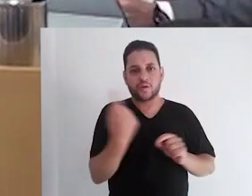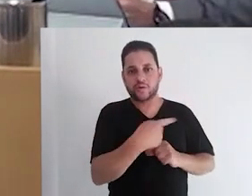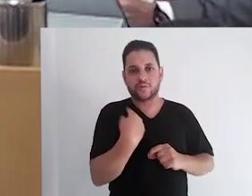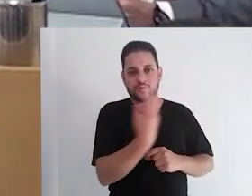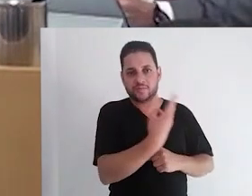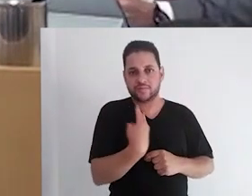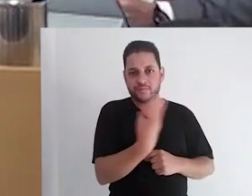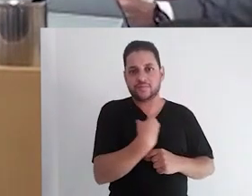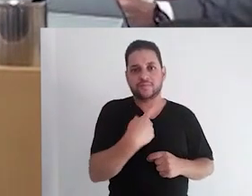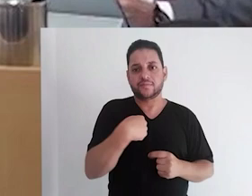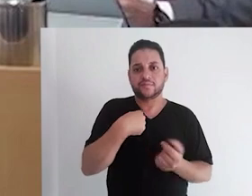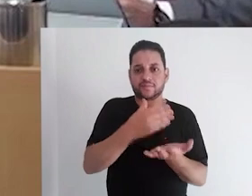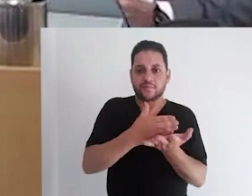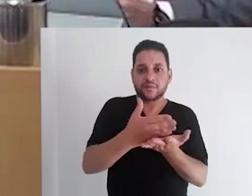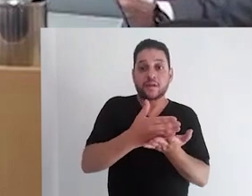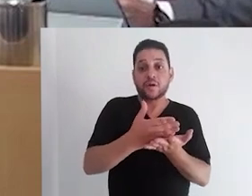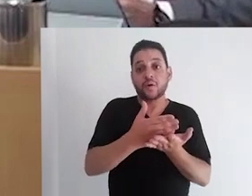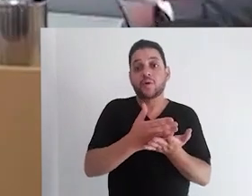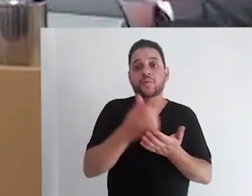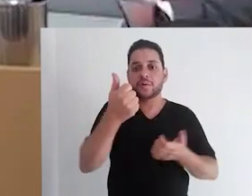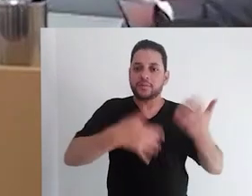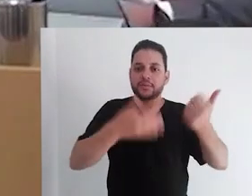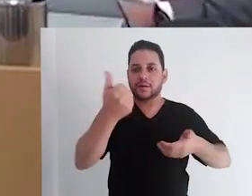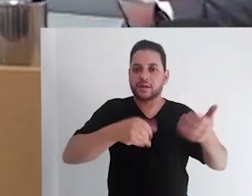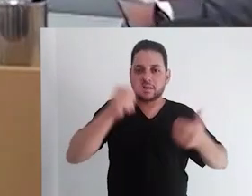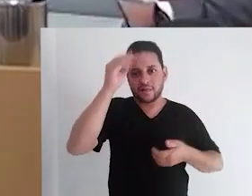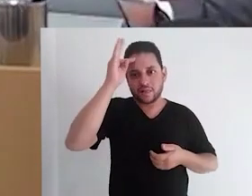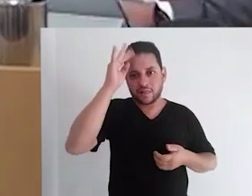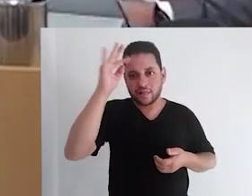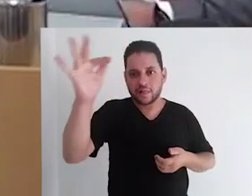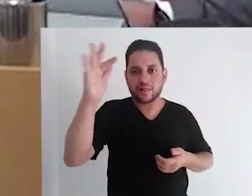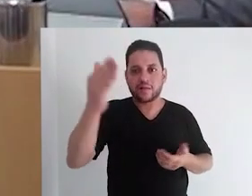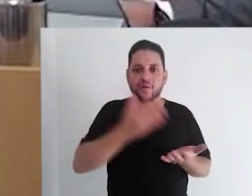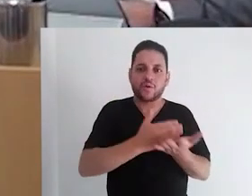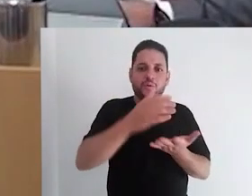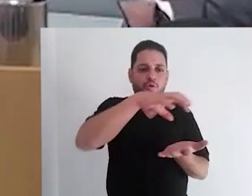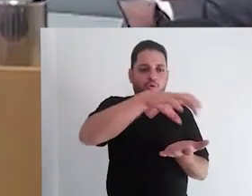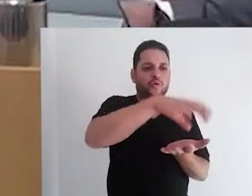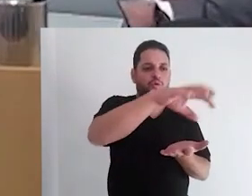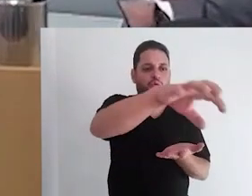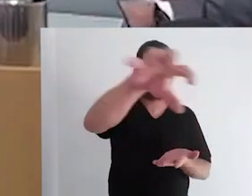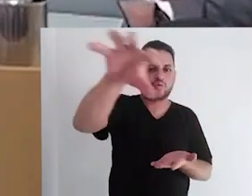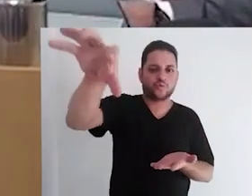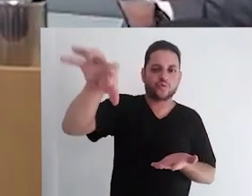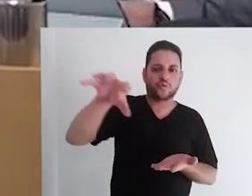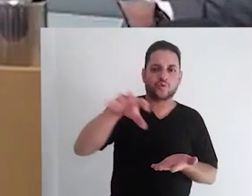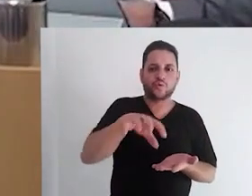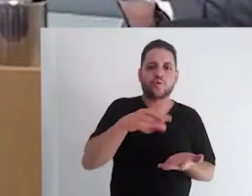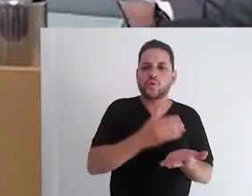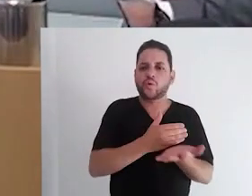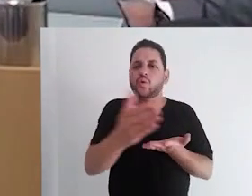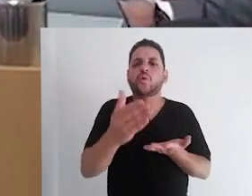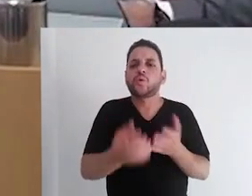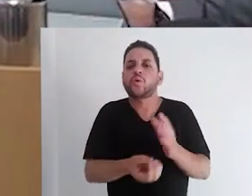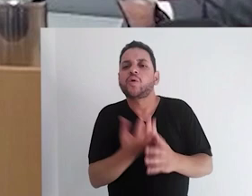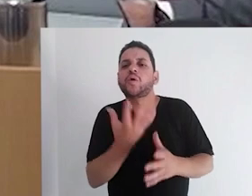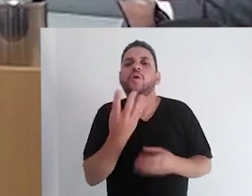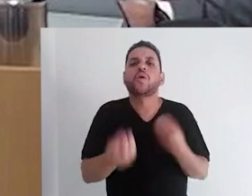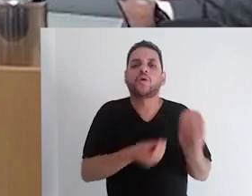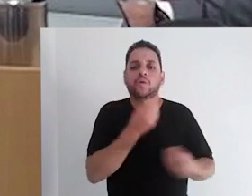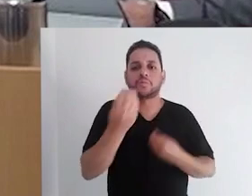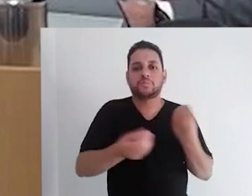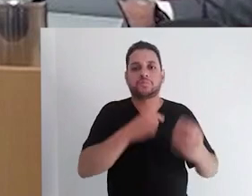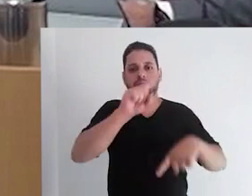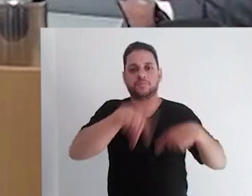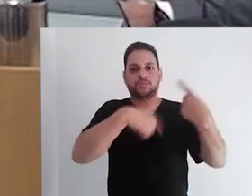que eu faça uma explanação inicial, teórica, sobre como surgiu os núcleos, e aí o doutor Bruno e a doutora Ana Clara trazem a experiência prática de